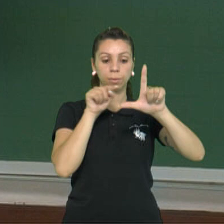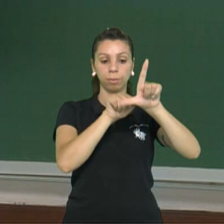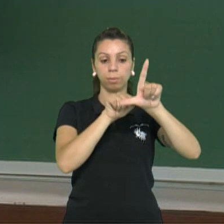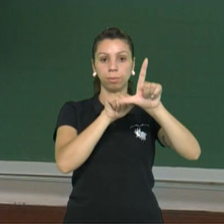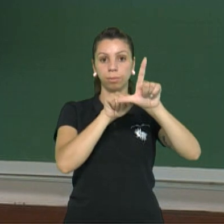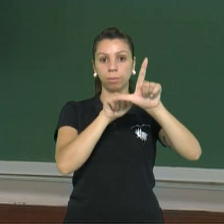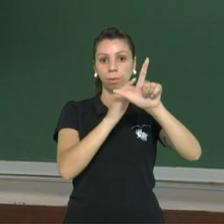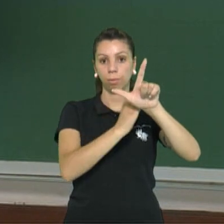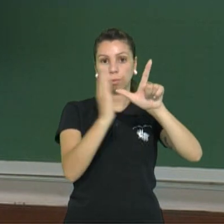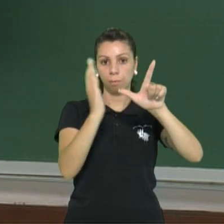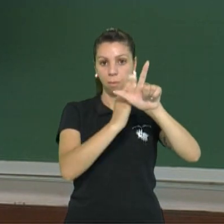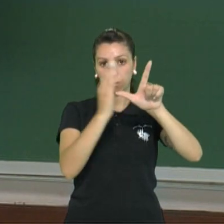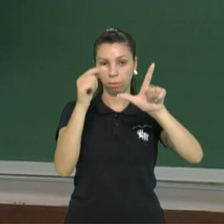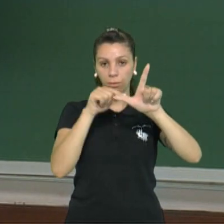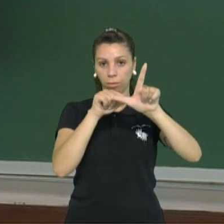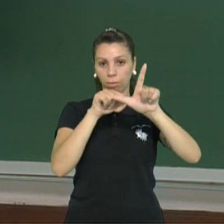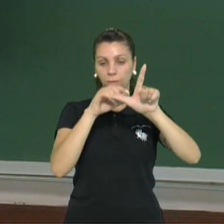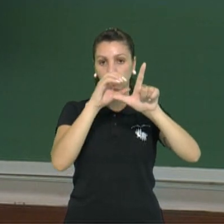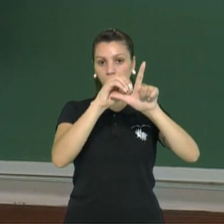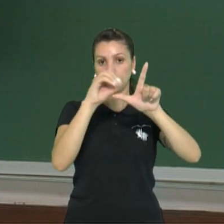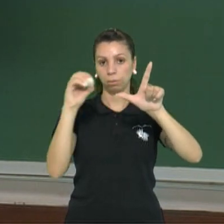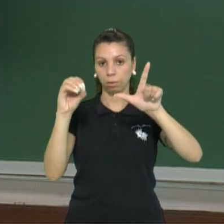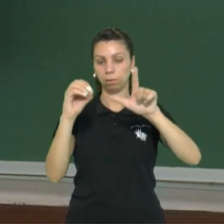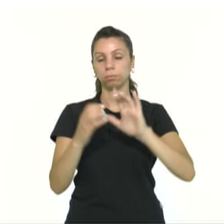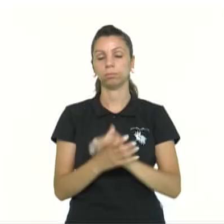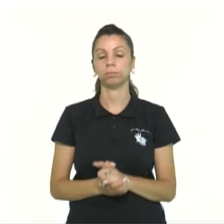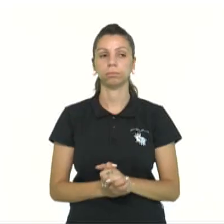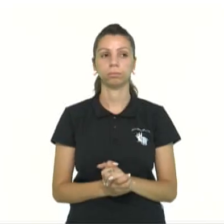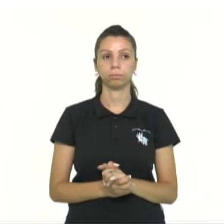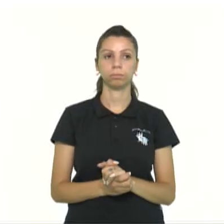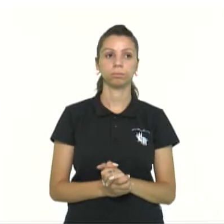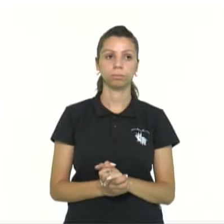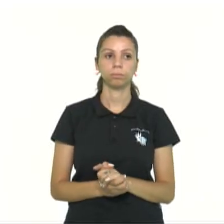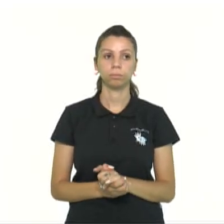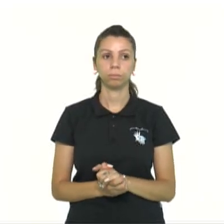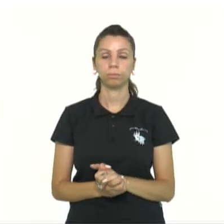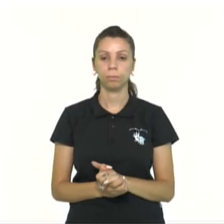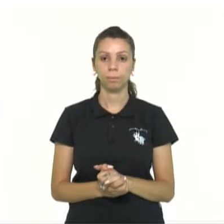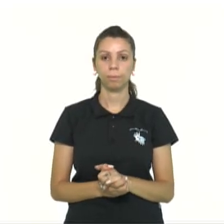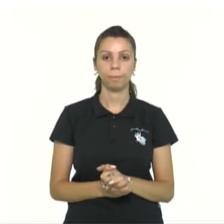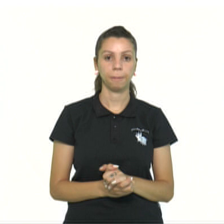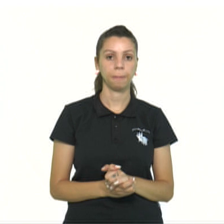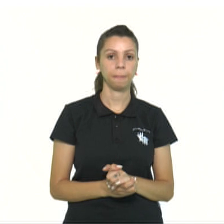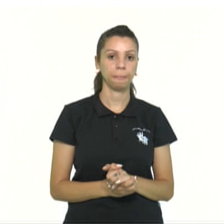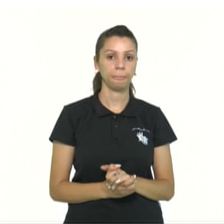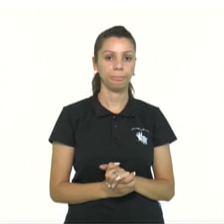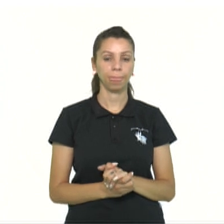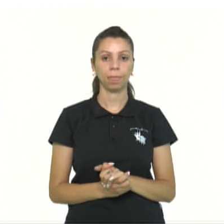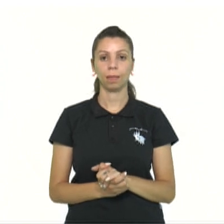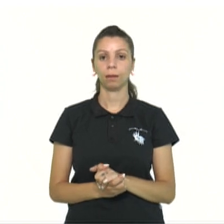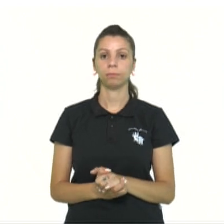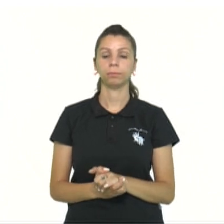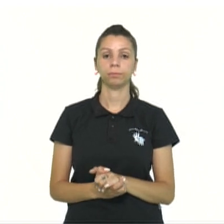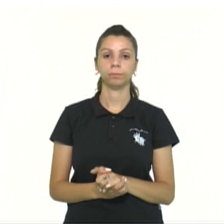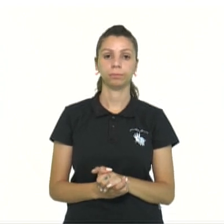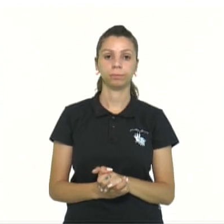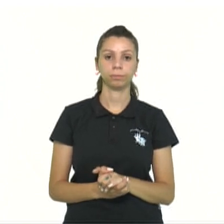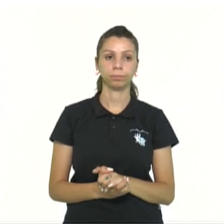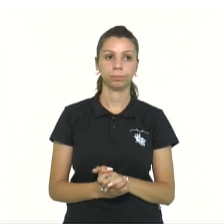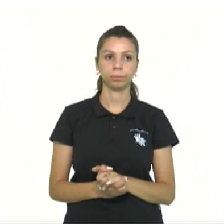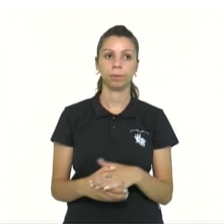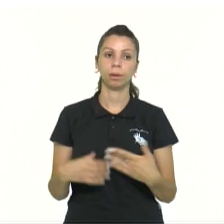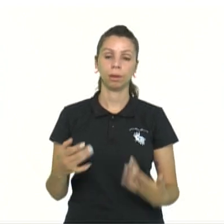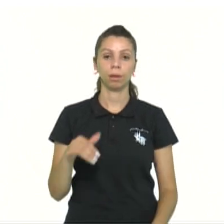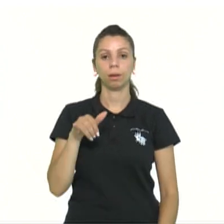0. Vamos lá para x igual a 1. Para x igual a 1, onde tem x, eu vou colocar 1. 1 elevado ao